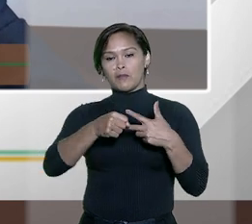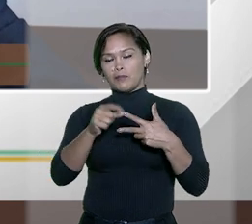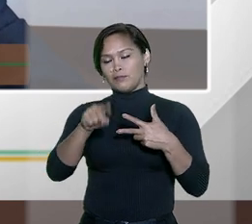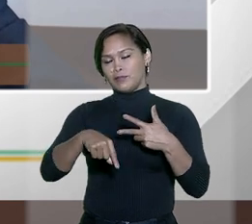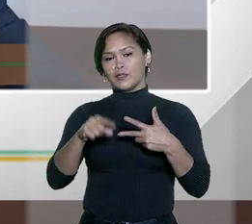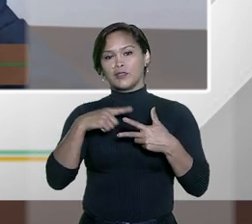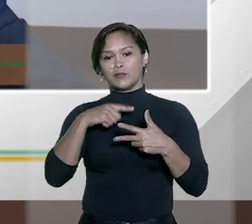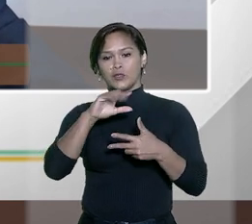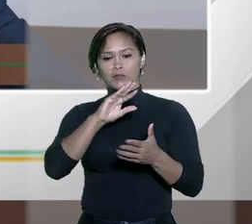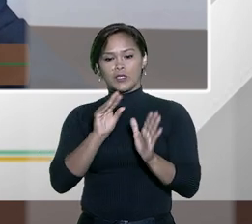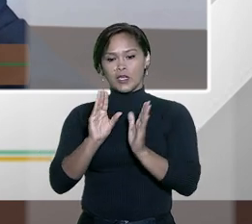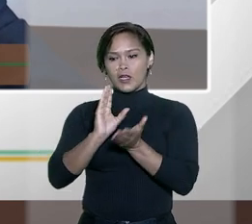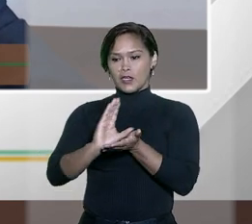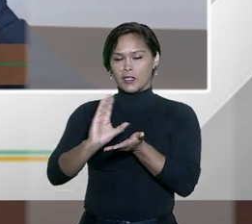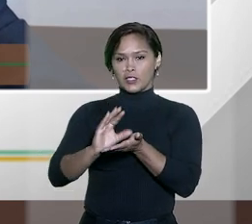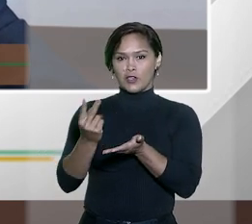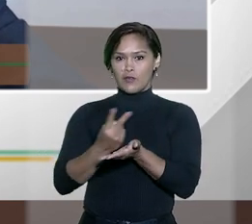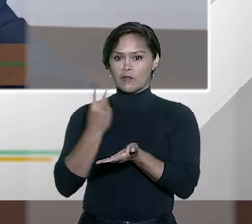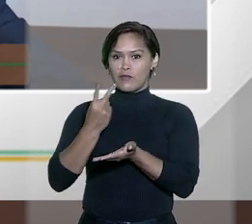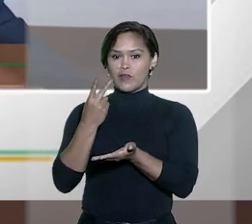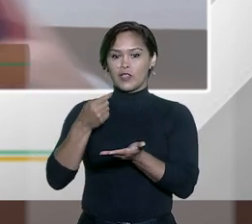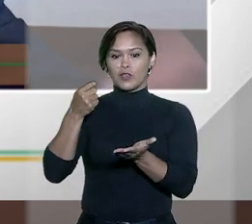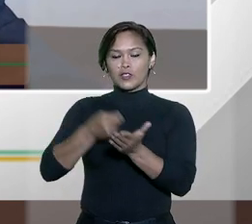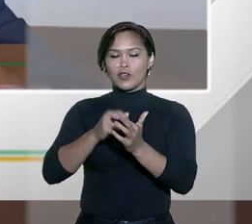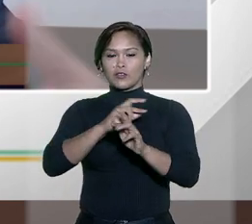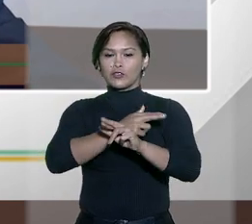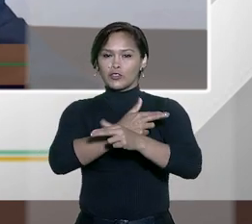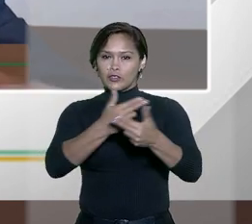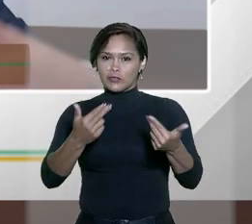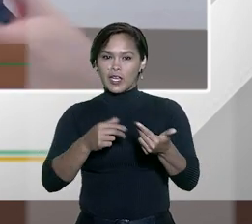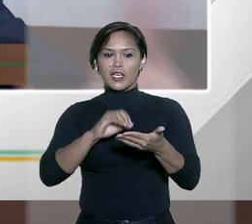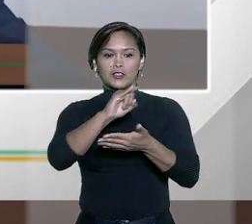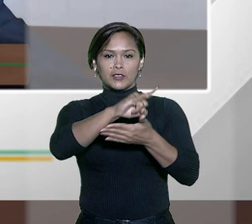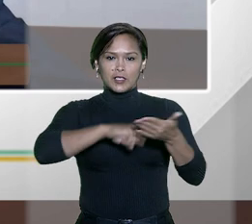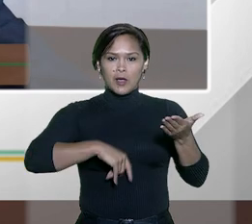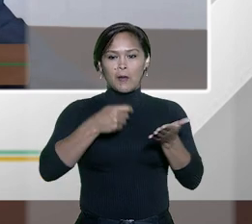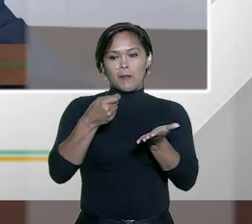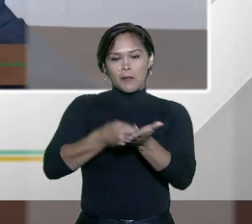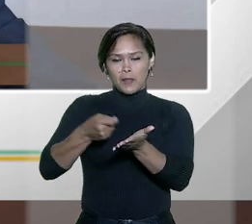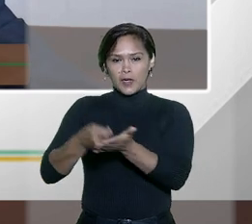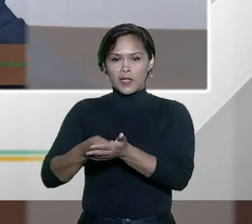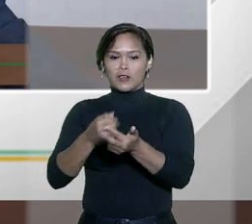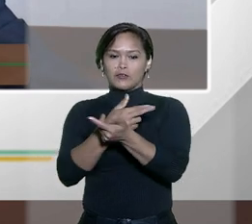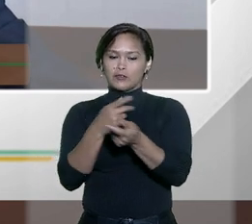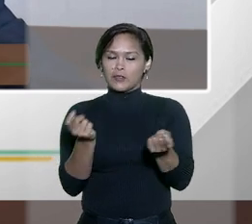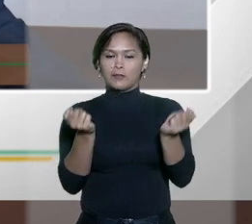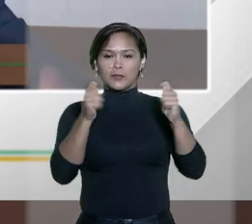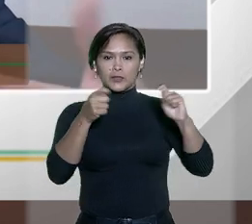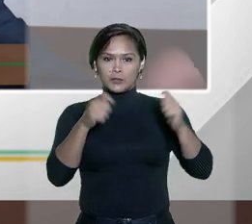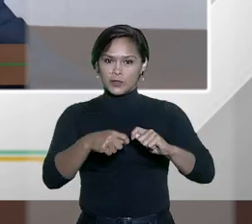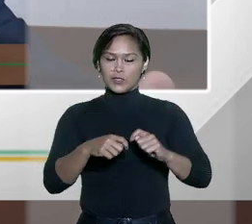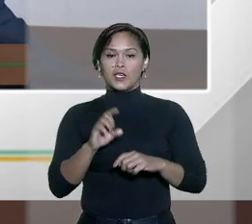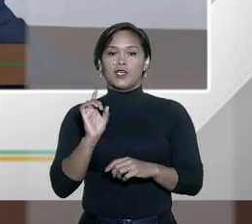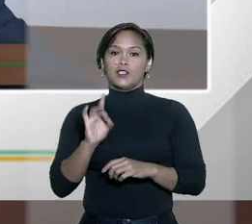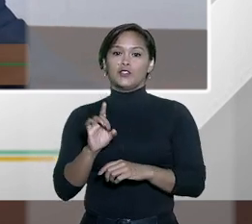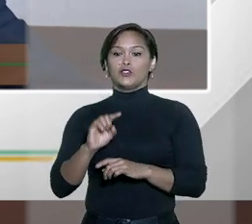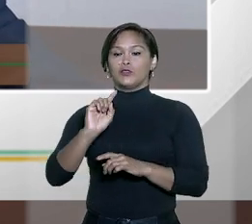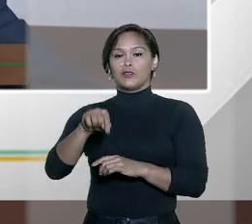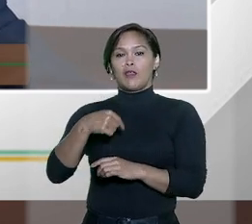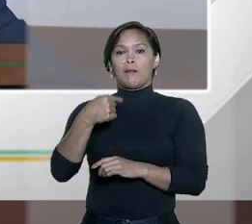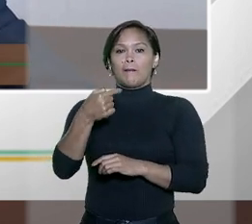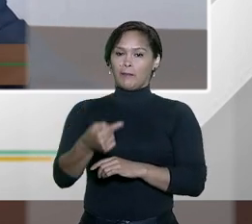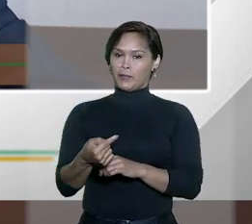público credita os valores referentes aos diversos precatórios em diversas condições, e só então,